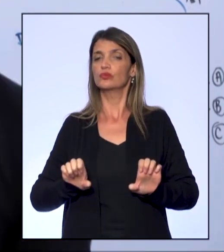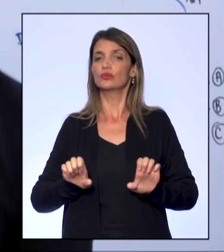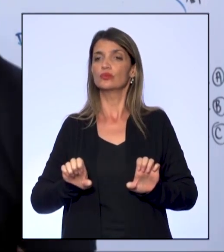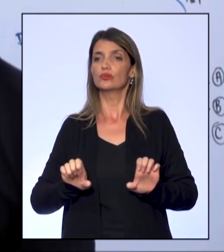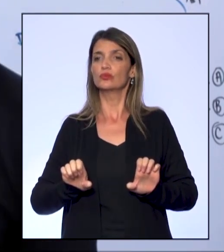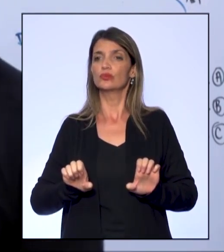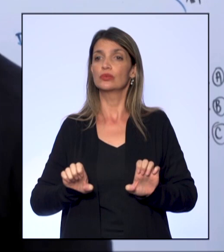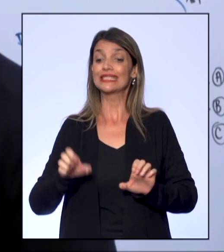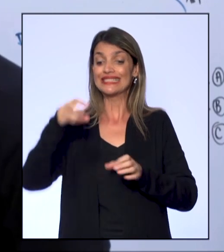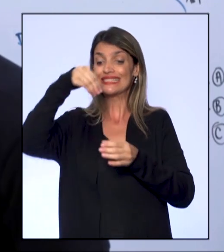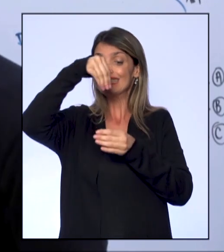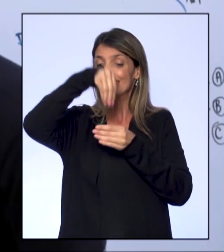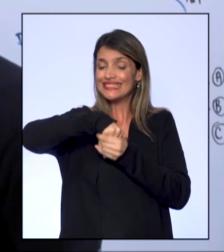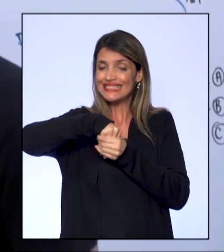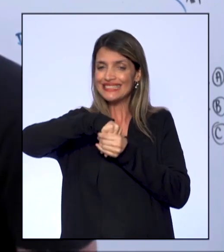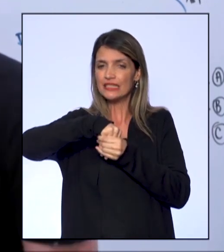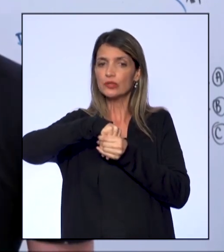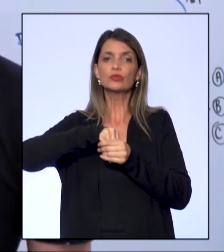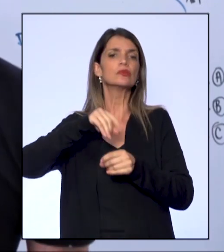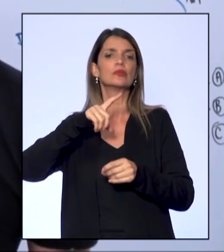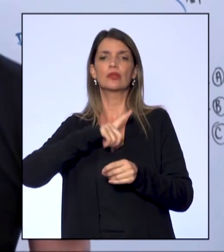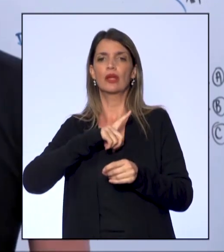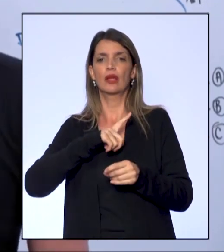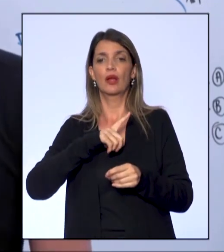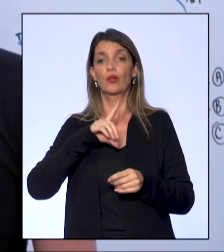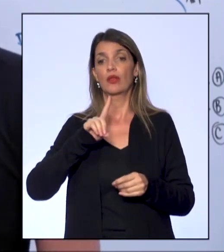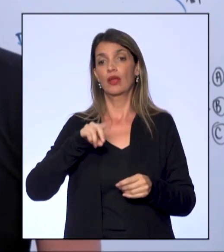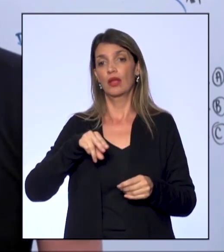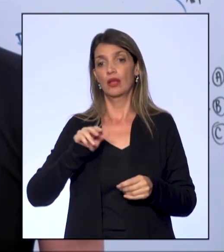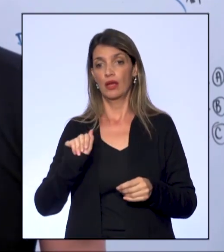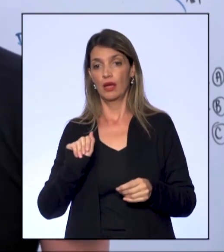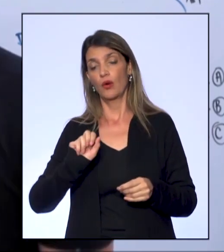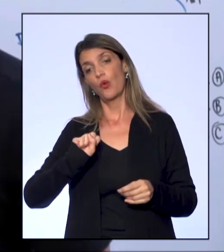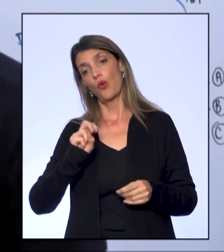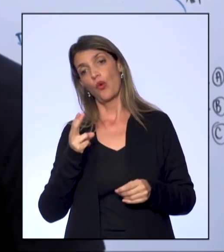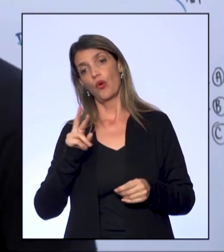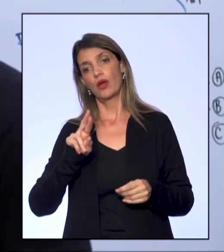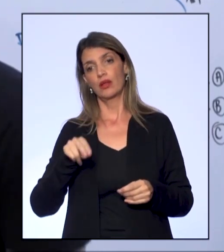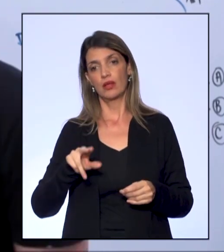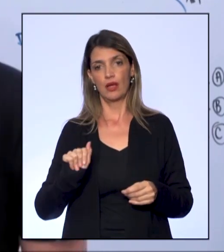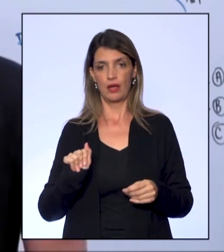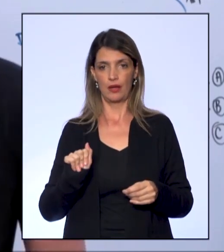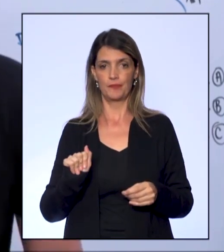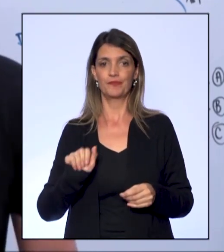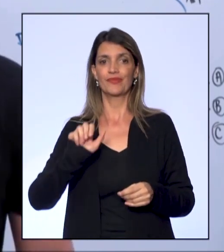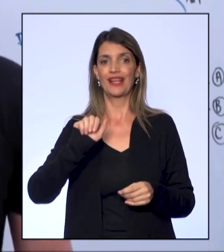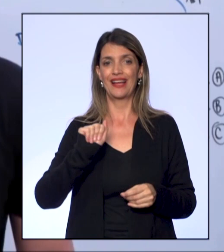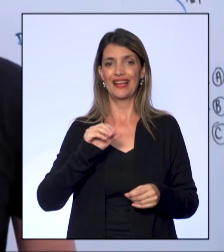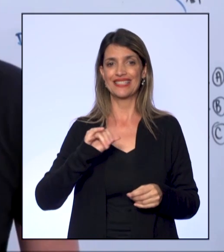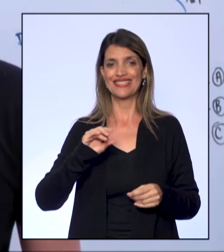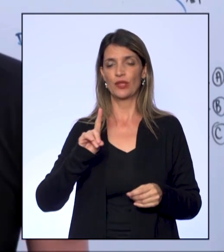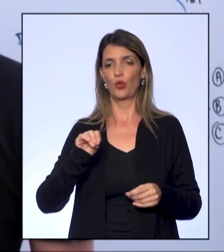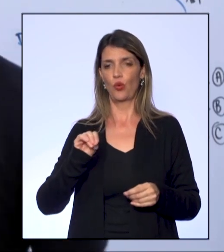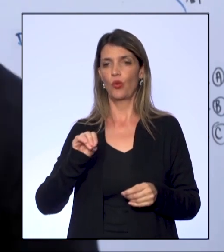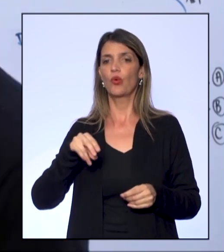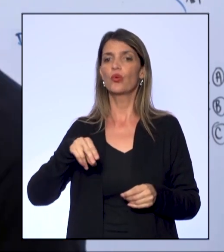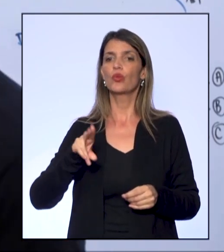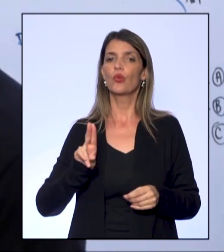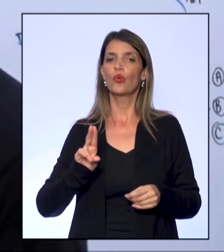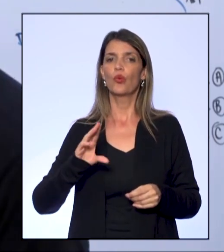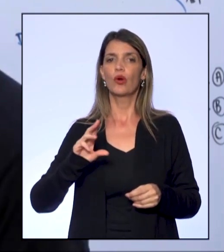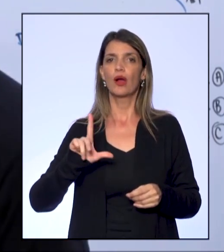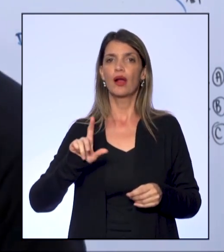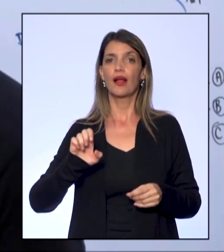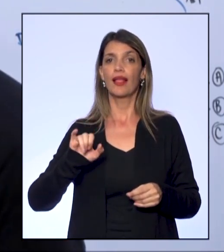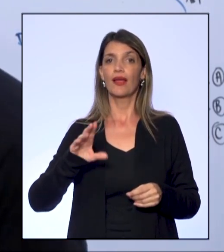que dentro dela a gente vai encontrar o DNA ou o RNA. No caso, a gente chama de ácido nucleico. Ácido nucleico.